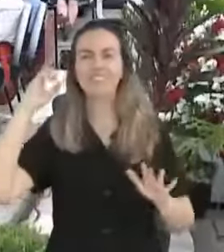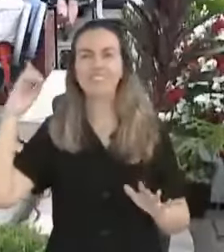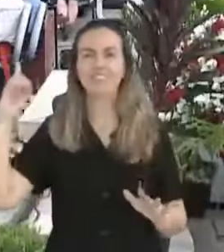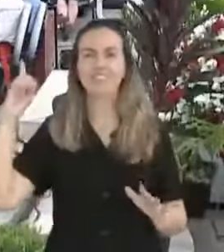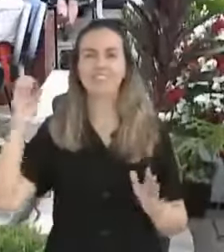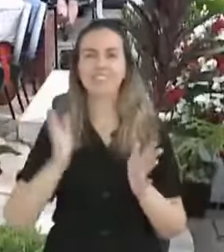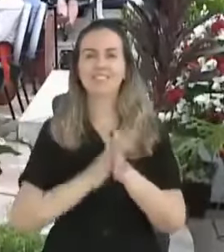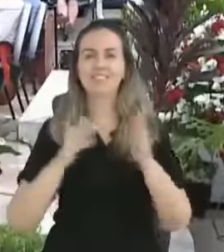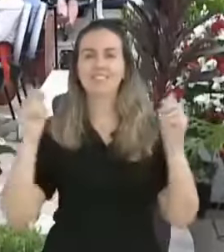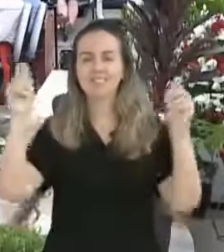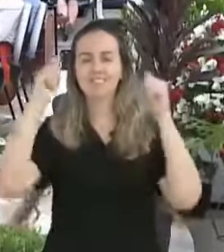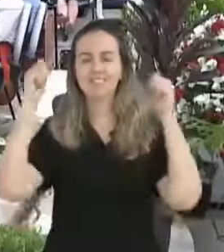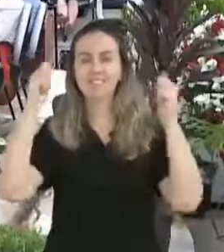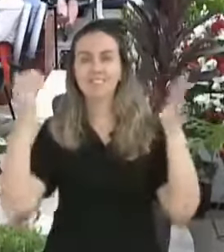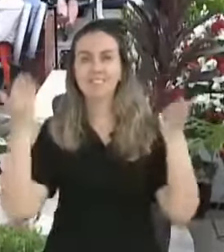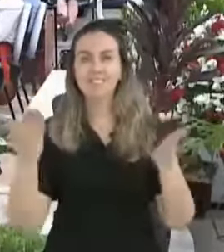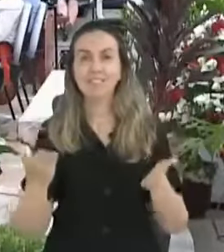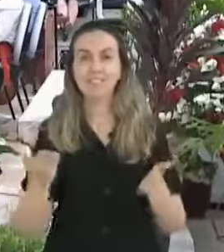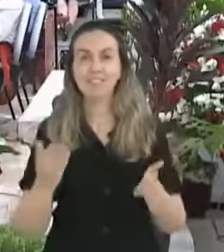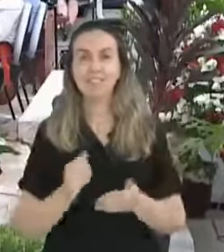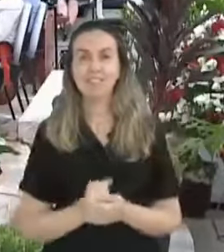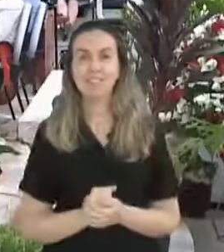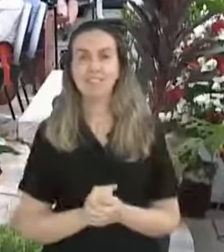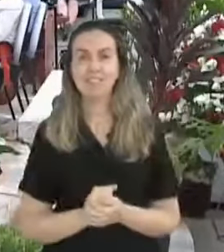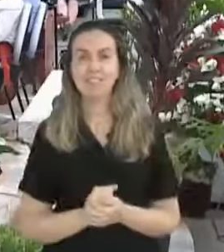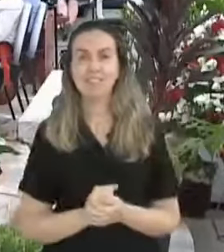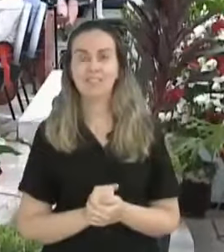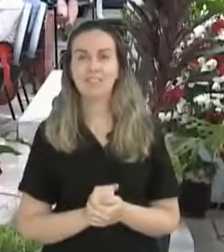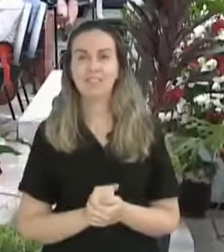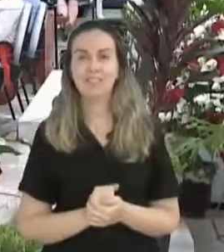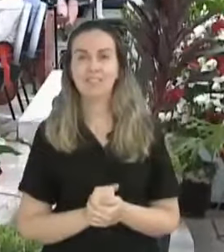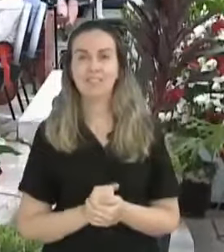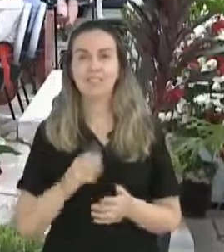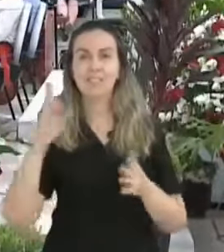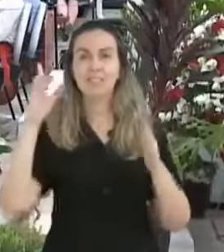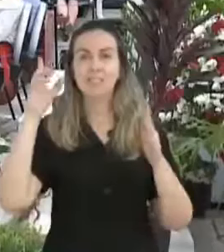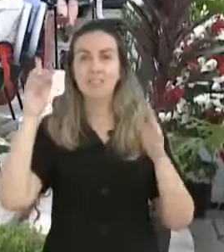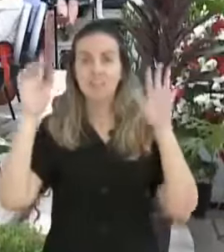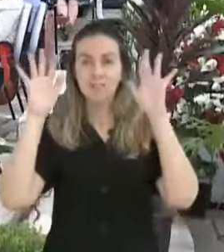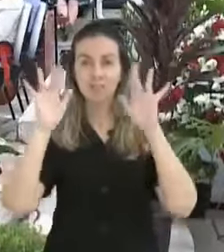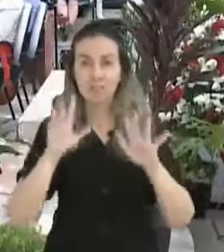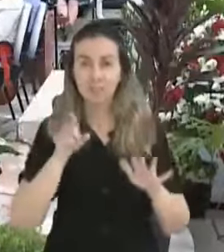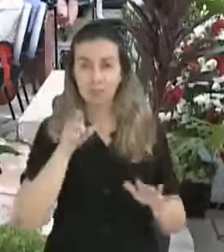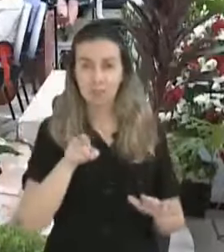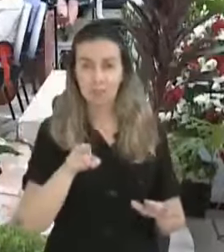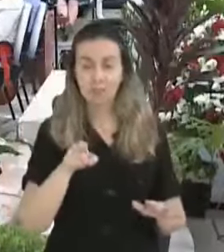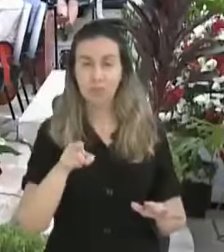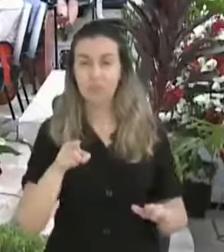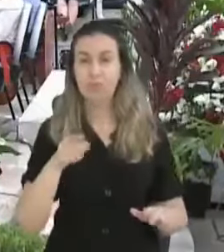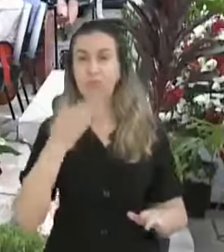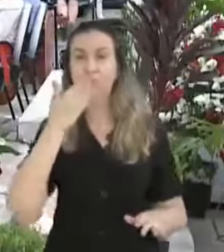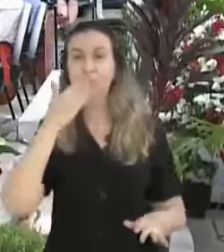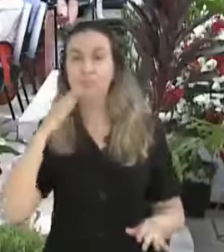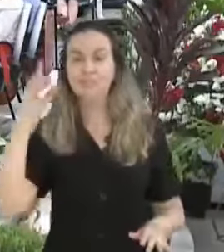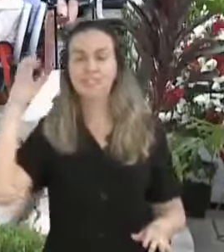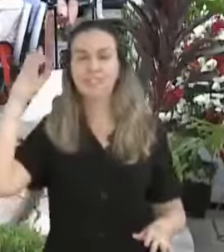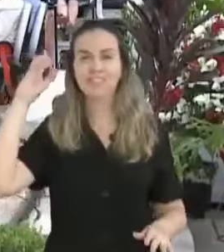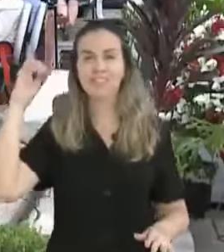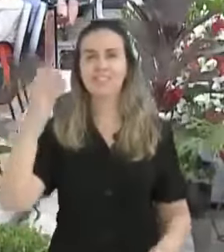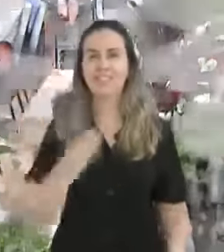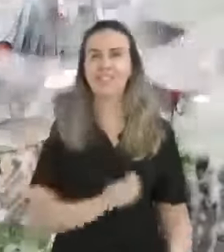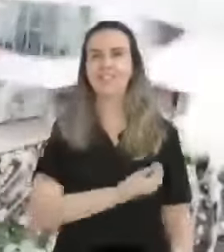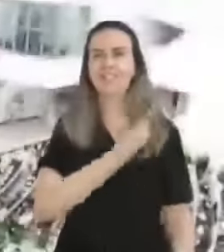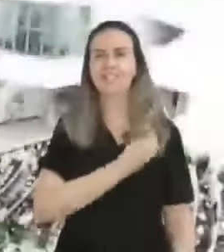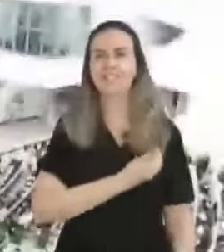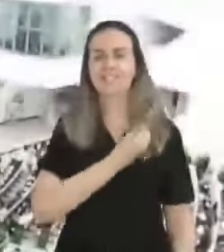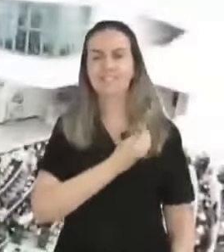ver. Aleluia! Então diga para o irmão que está do seu lado, a promessa de Deus ainda está de pé na tua vida. A promessa de Deus